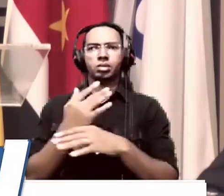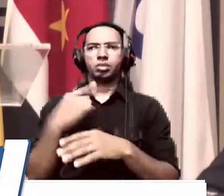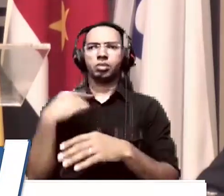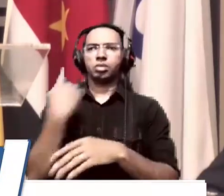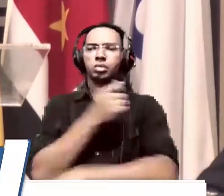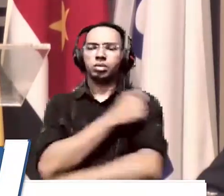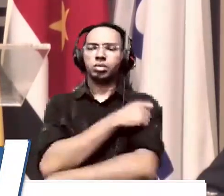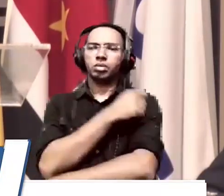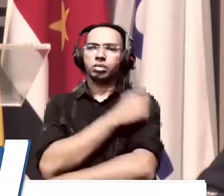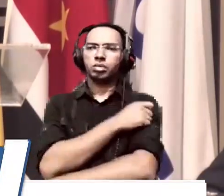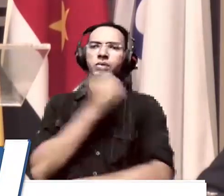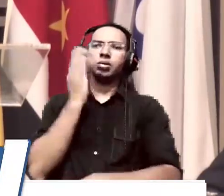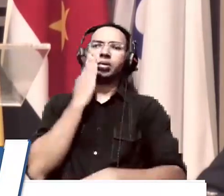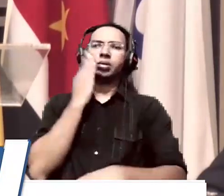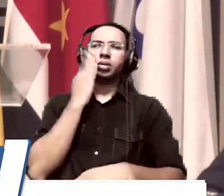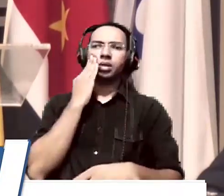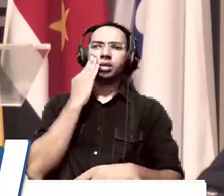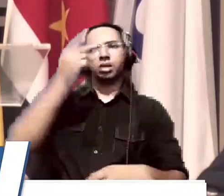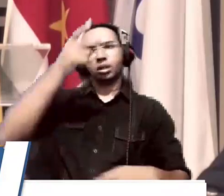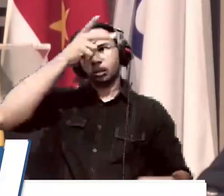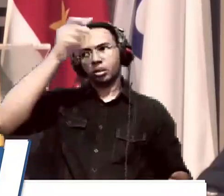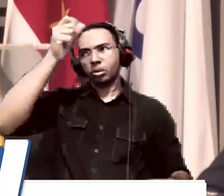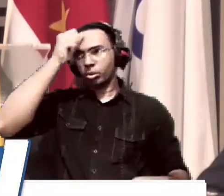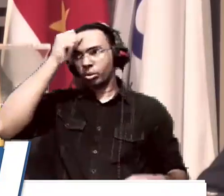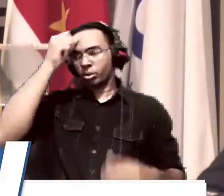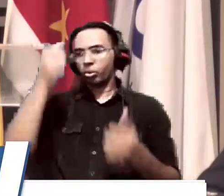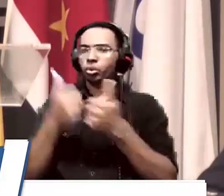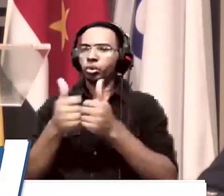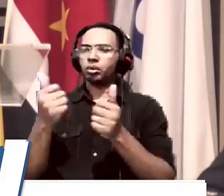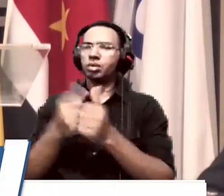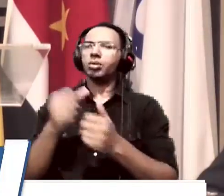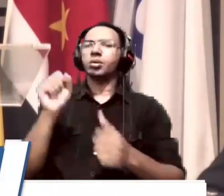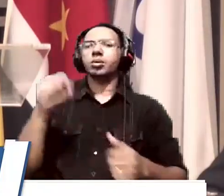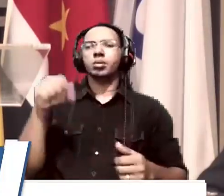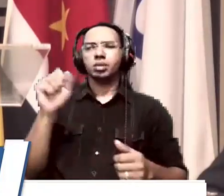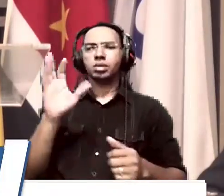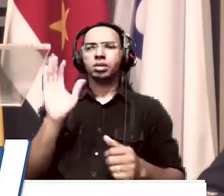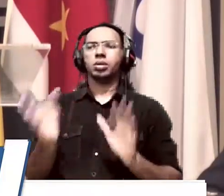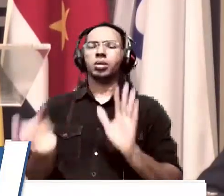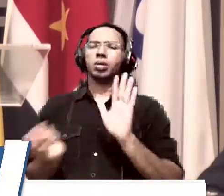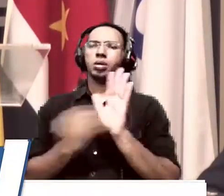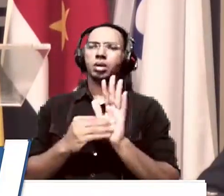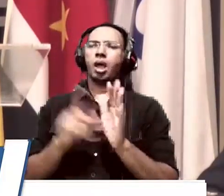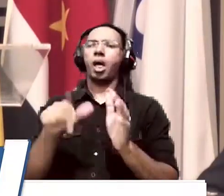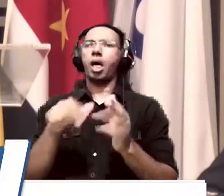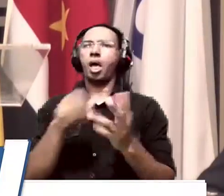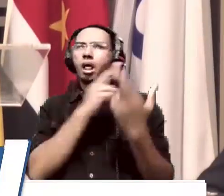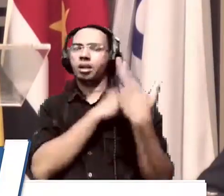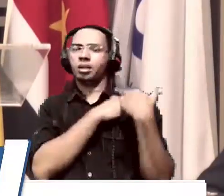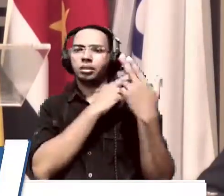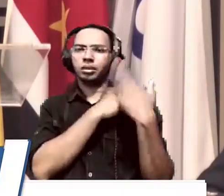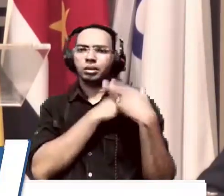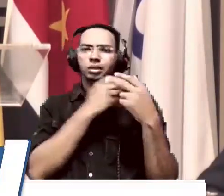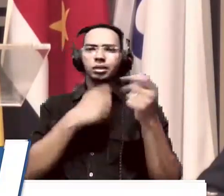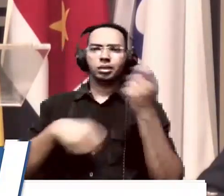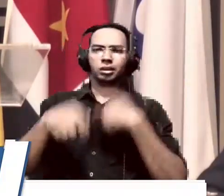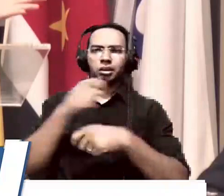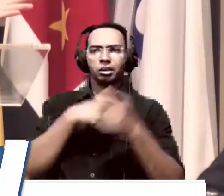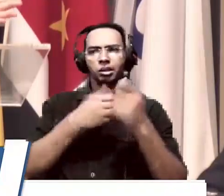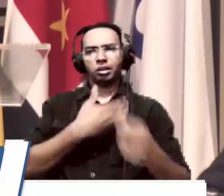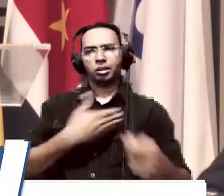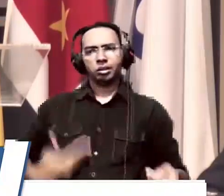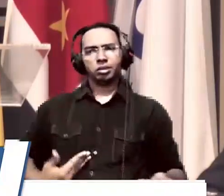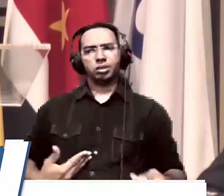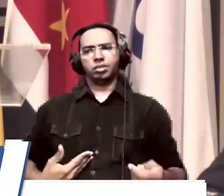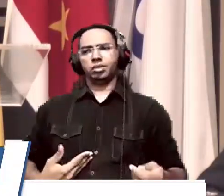entende a municipalidade do transporte público. É sim, como foi colocado aqui, responsabilidade da administração pública. Não